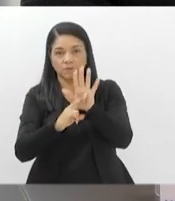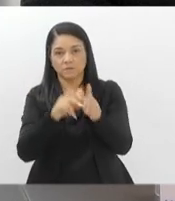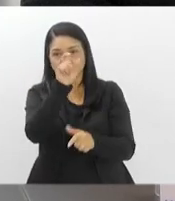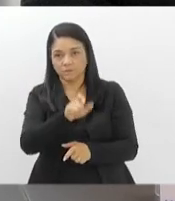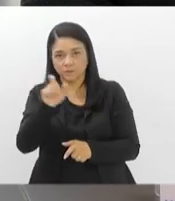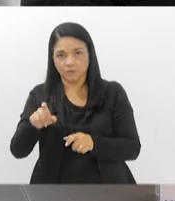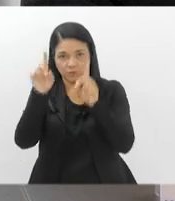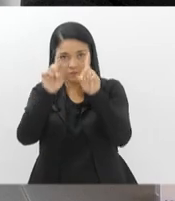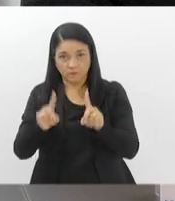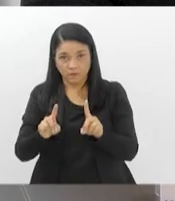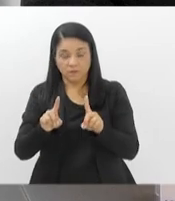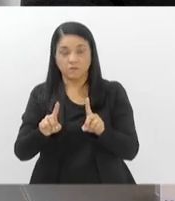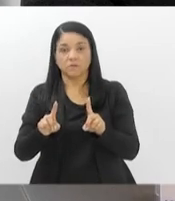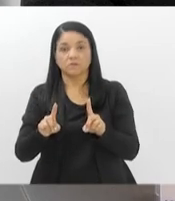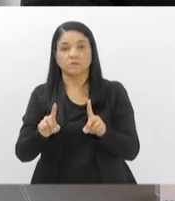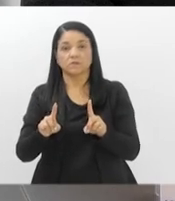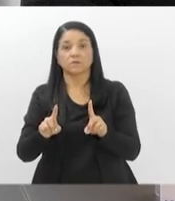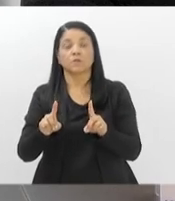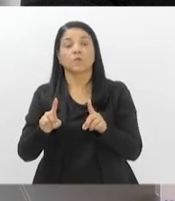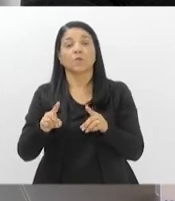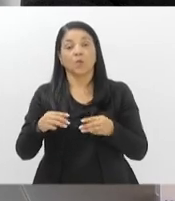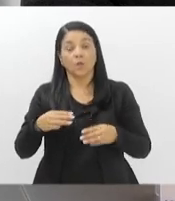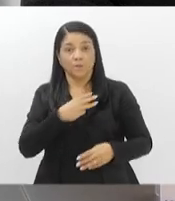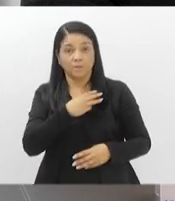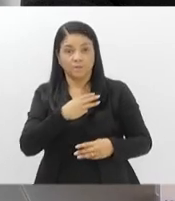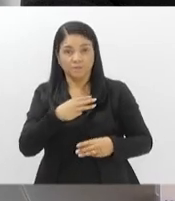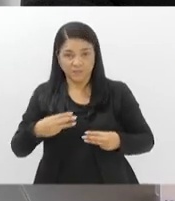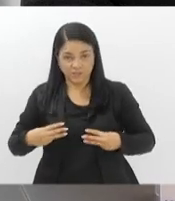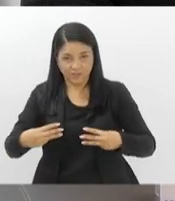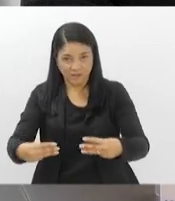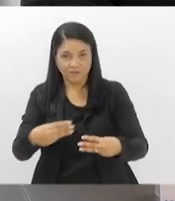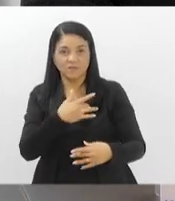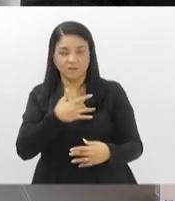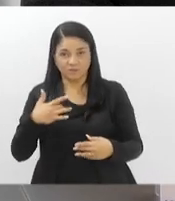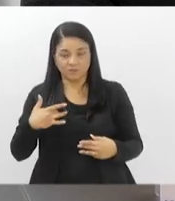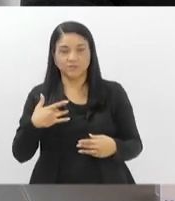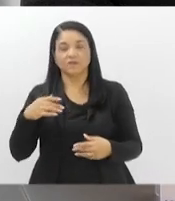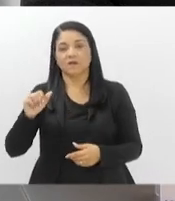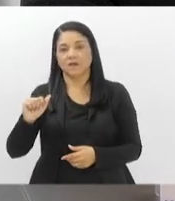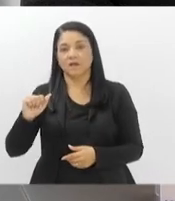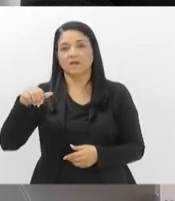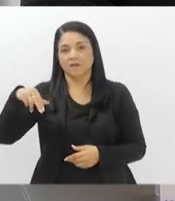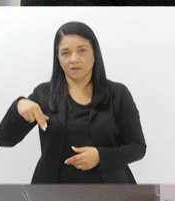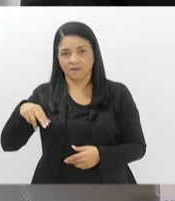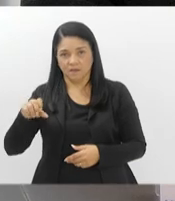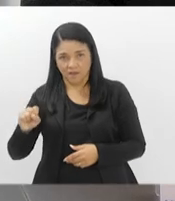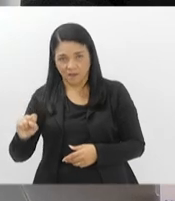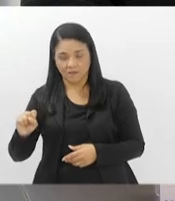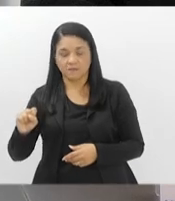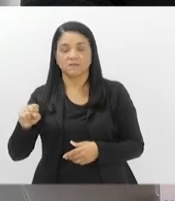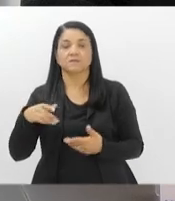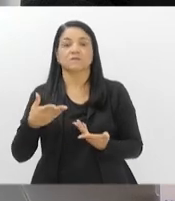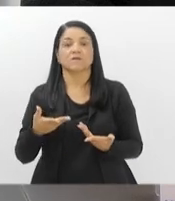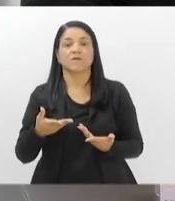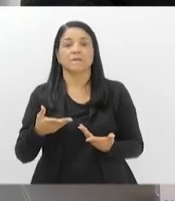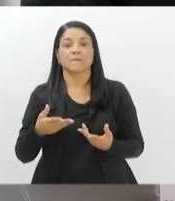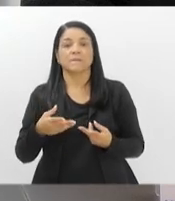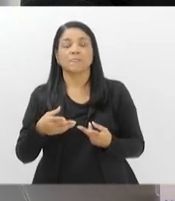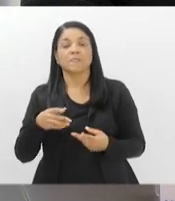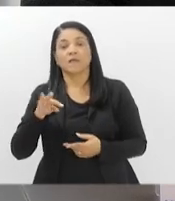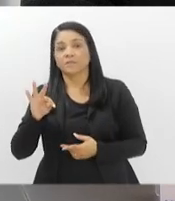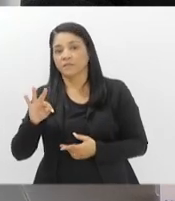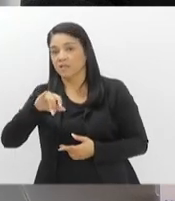deficiência quais sejam Ministério da Saúde an Agência Nacional de saúde suplementar